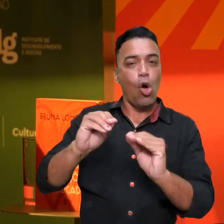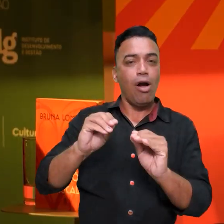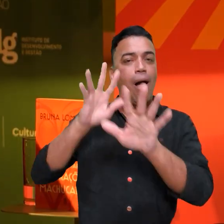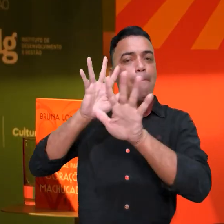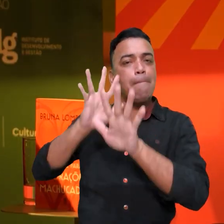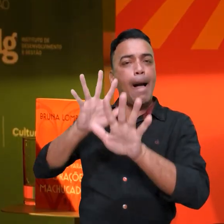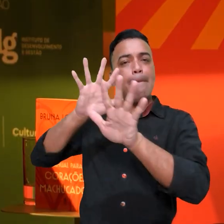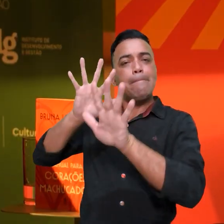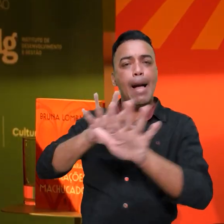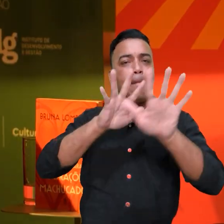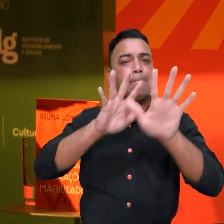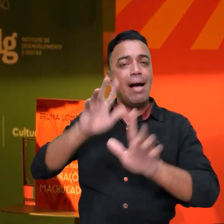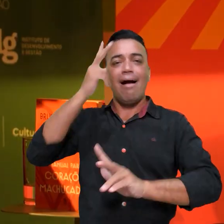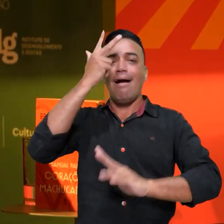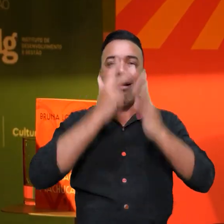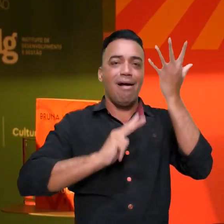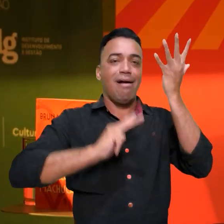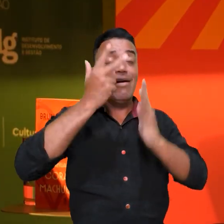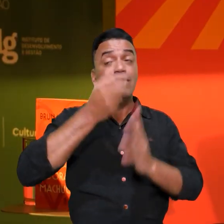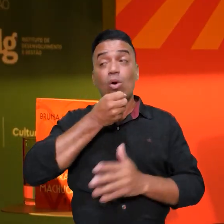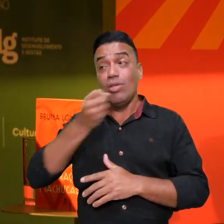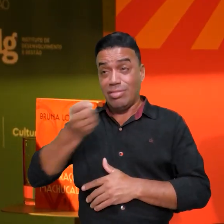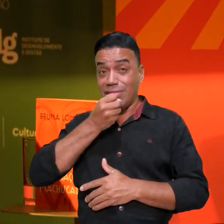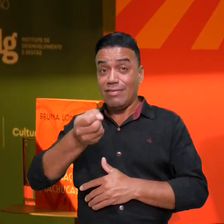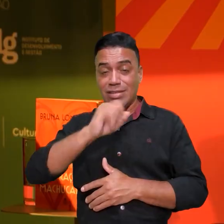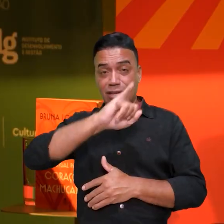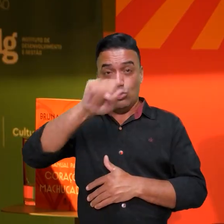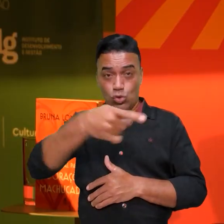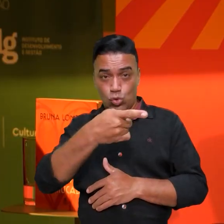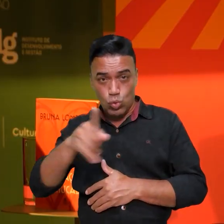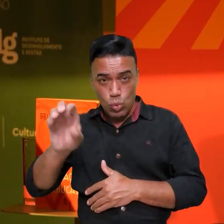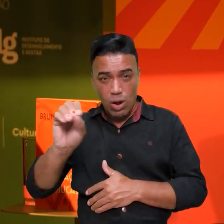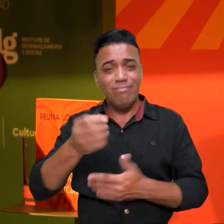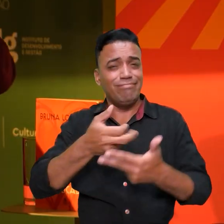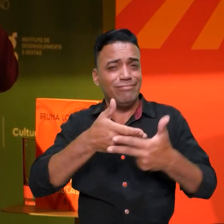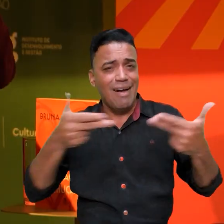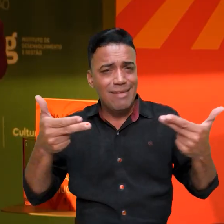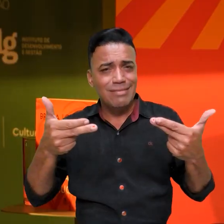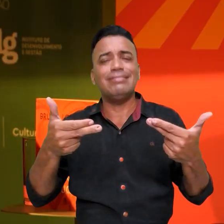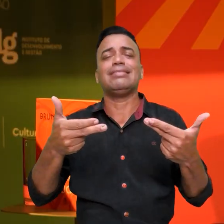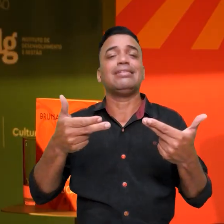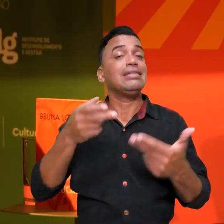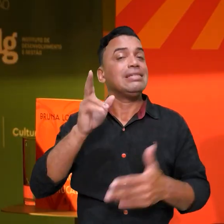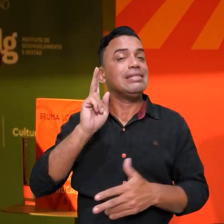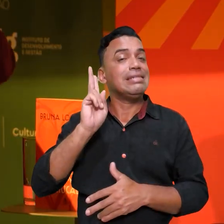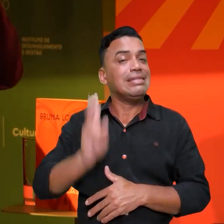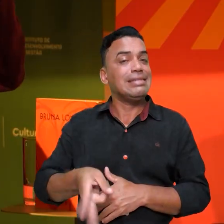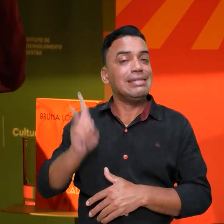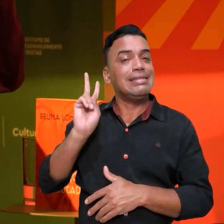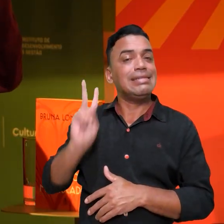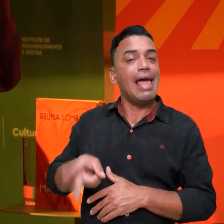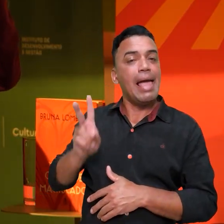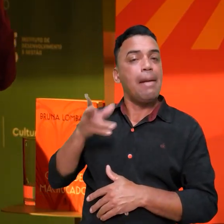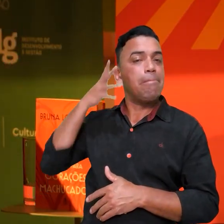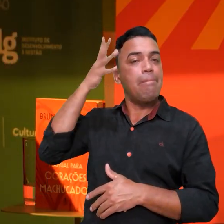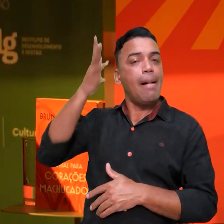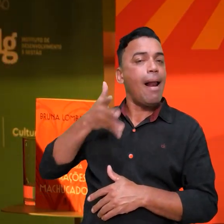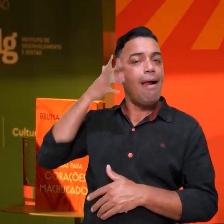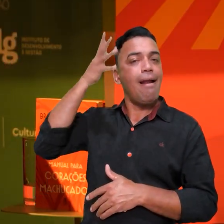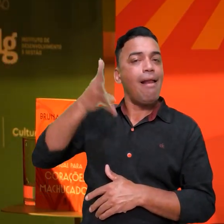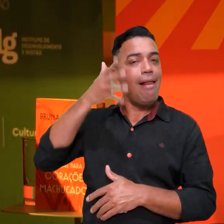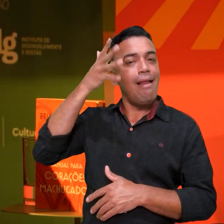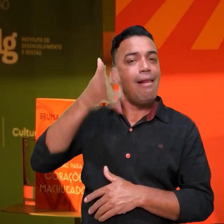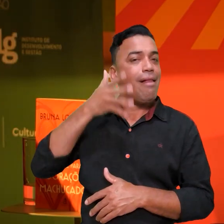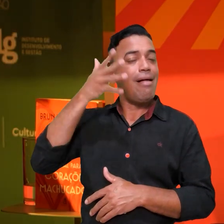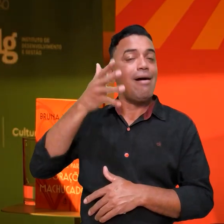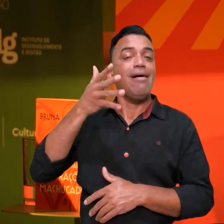dele. Também entrevistei o João várias vezes, e ele sempre tinha esse relato, essa profissão